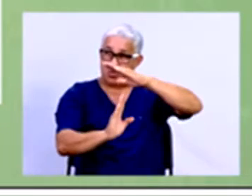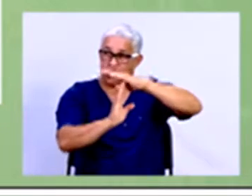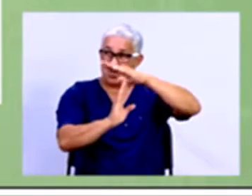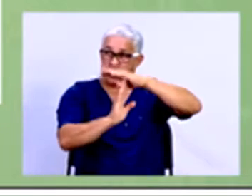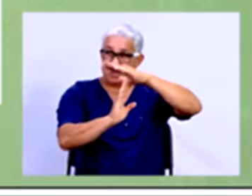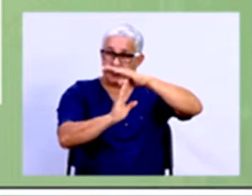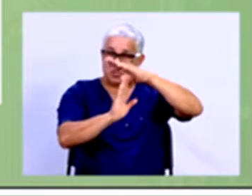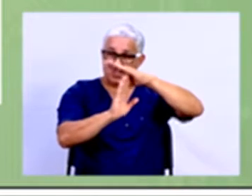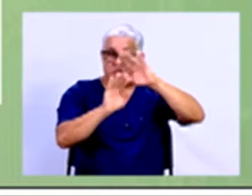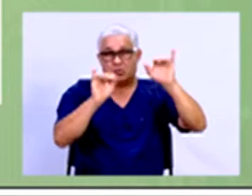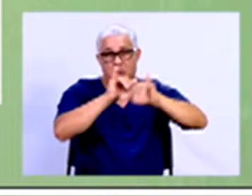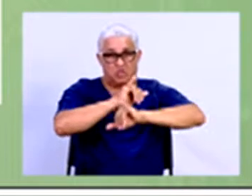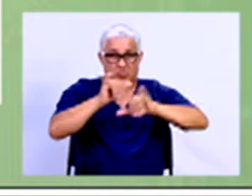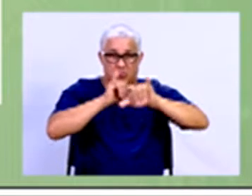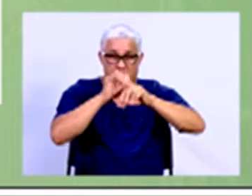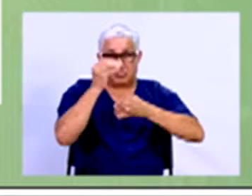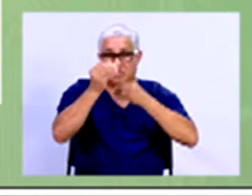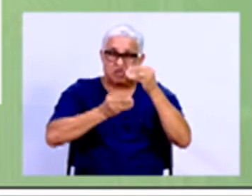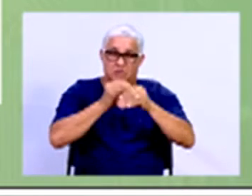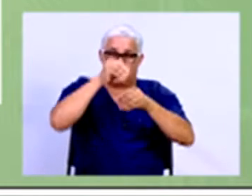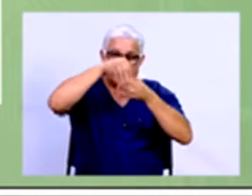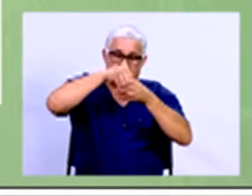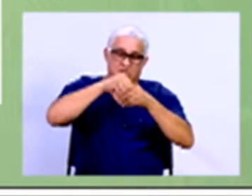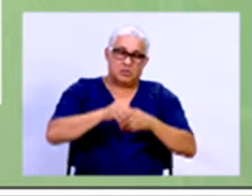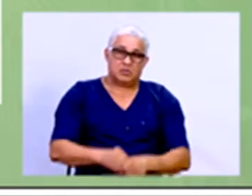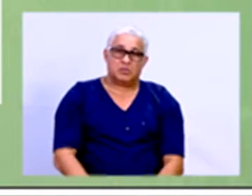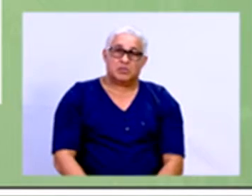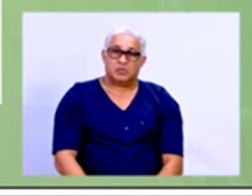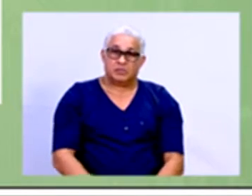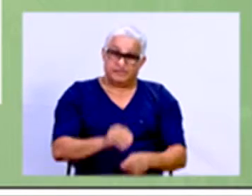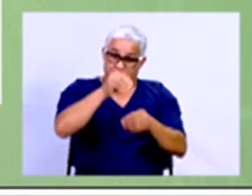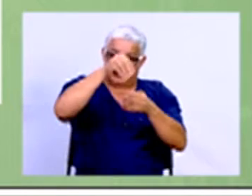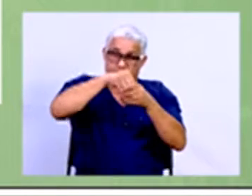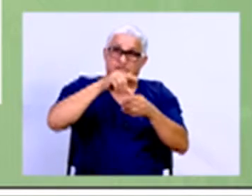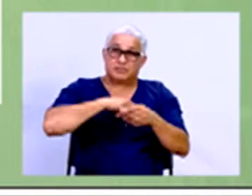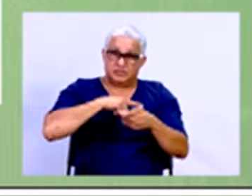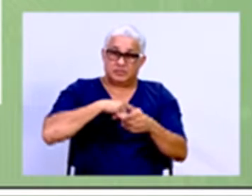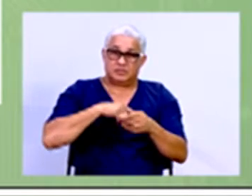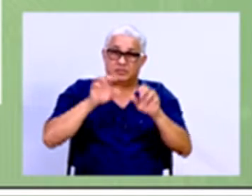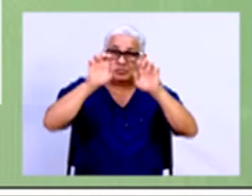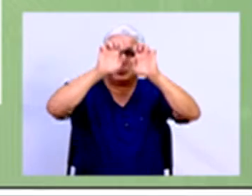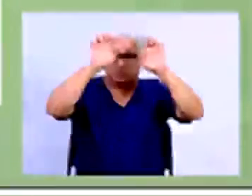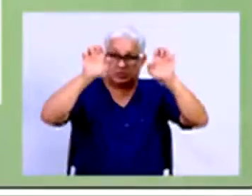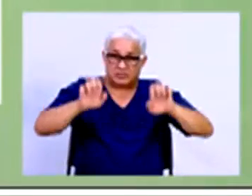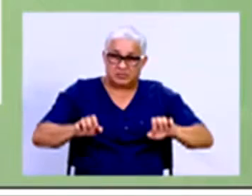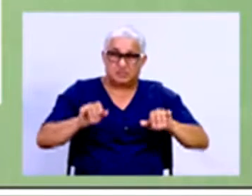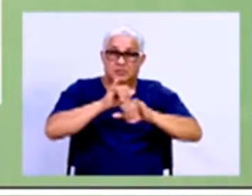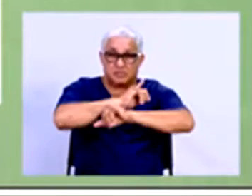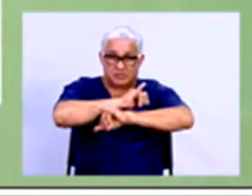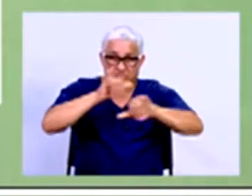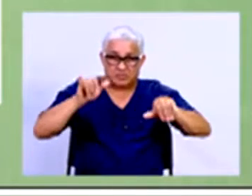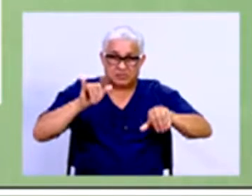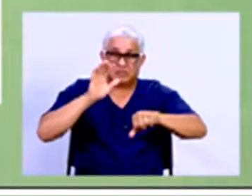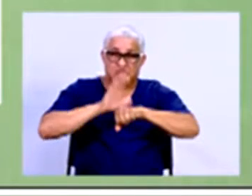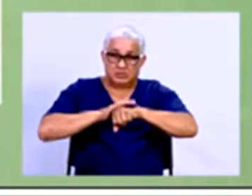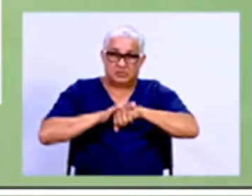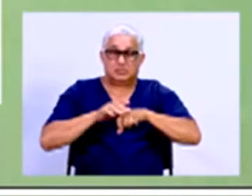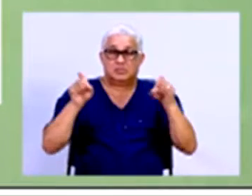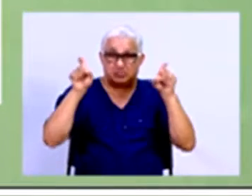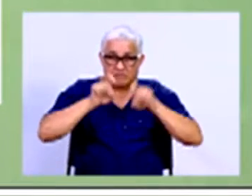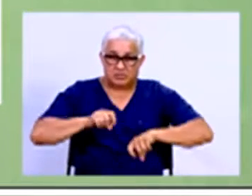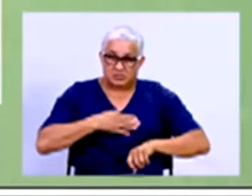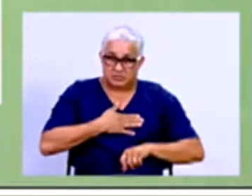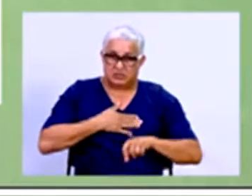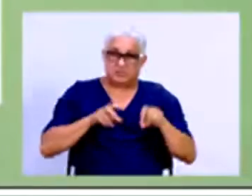informação. Como que funciona isso? Dentro dele eu já tenho uma estrutura de declaração do meu contador,